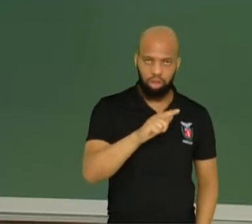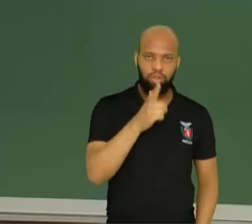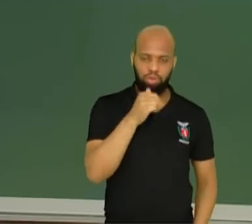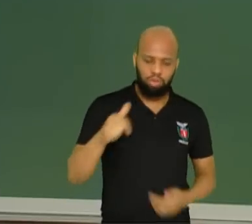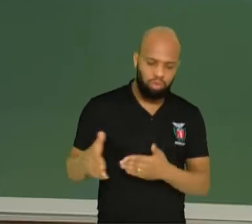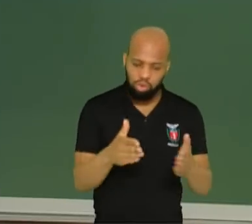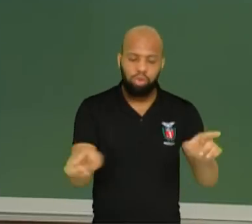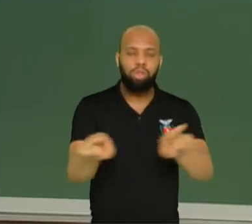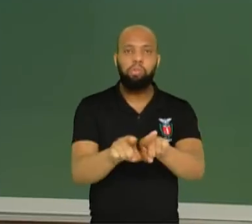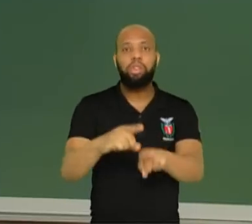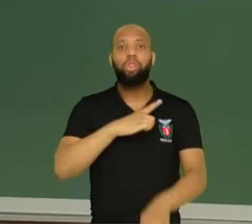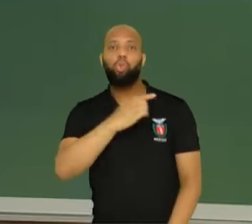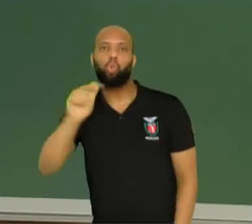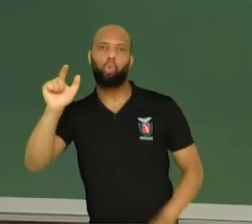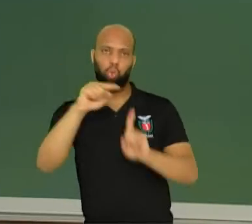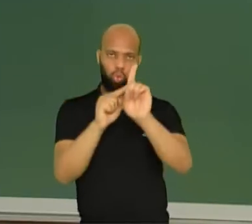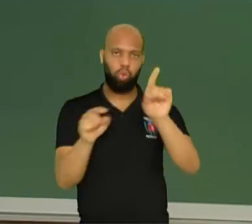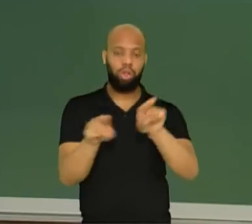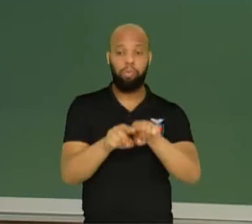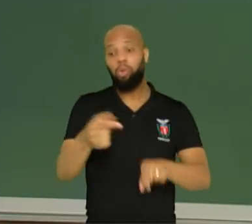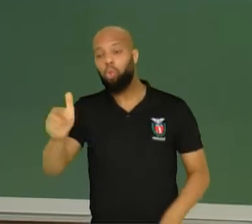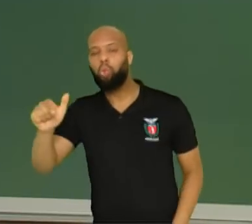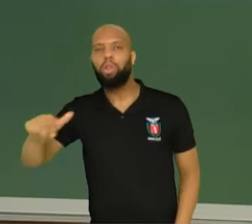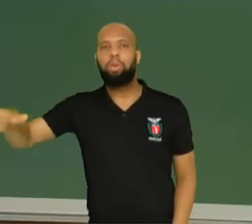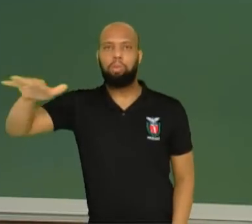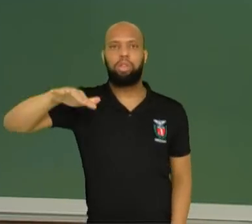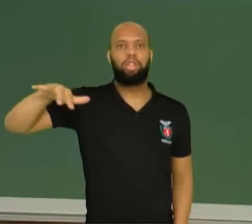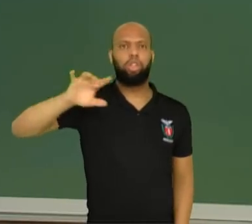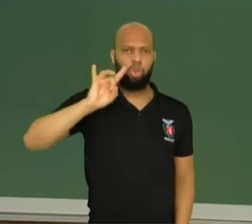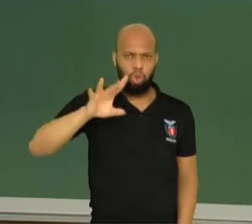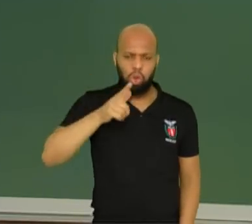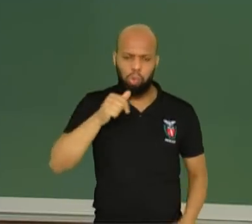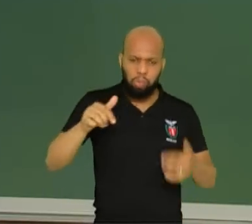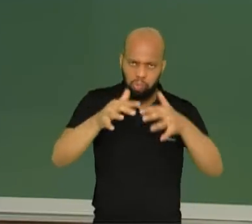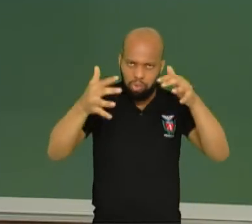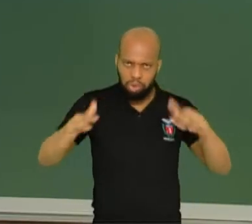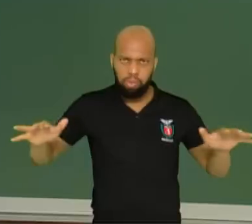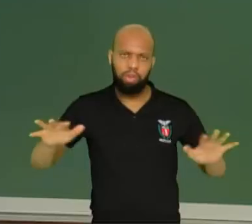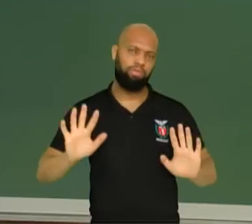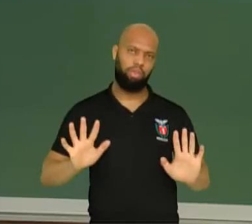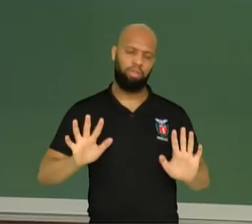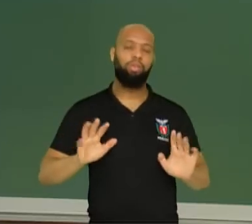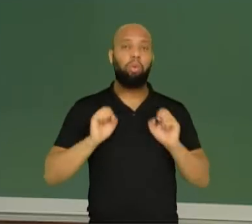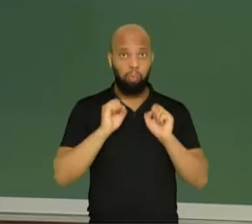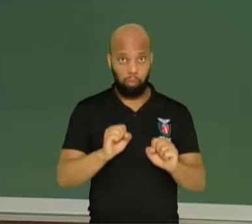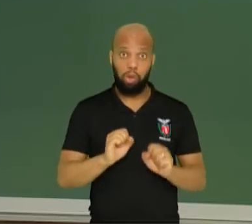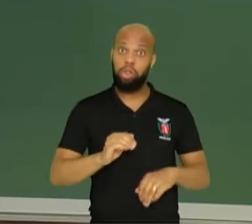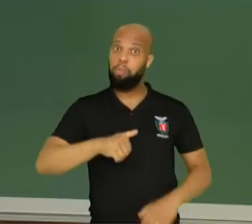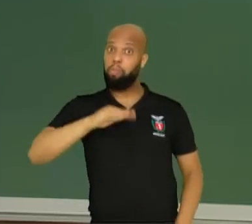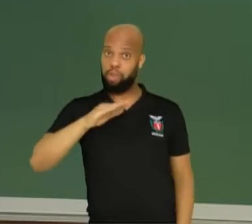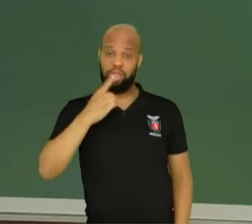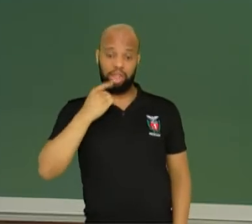outros tipos, esse animal em outros ambientes que não seja o mar. Mas geralmente é lá que eles vão estar se escondendo.